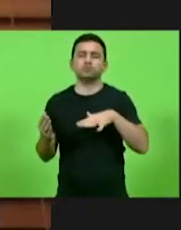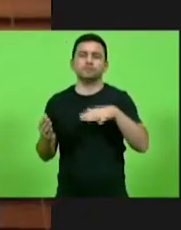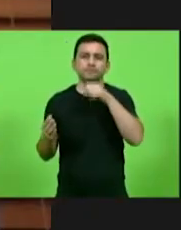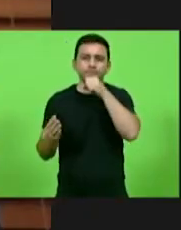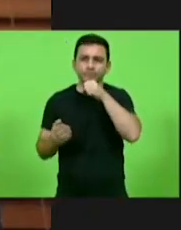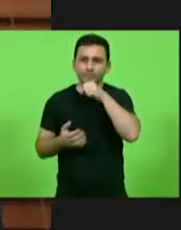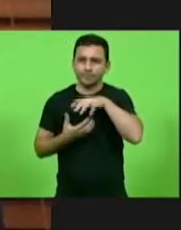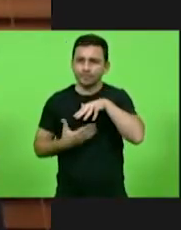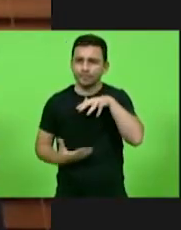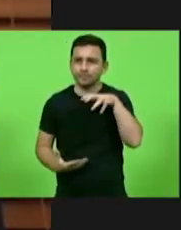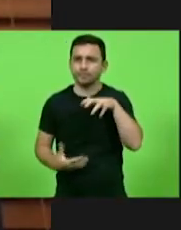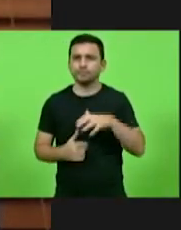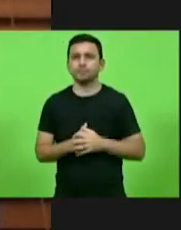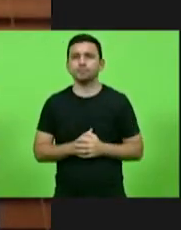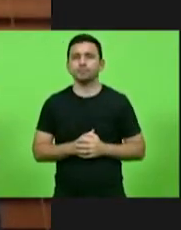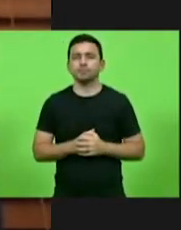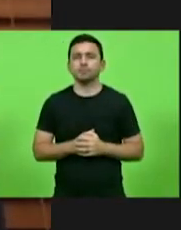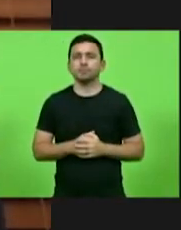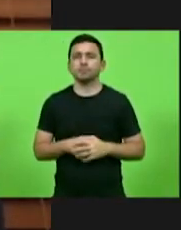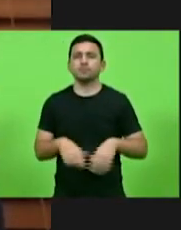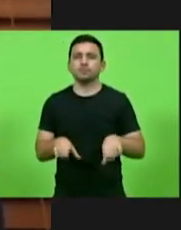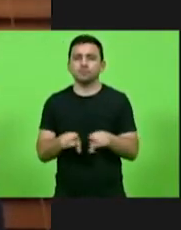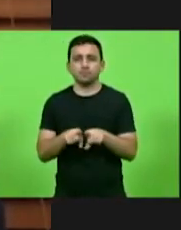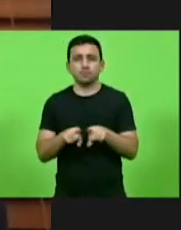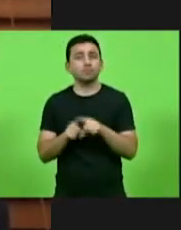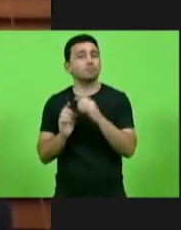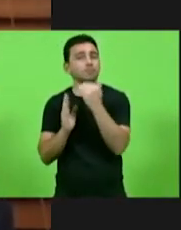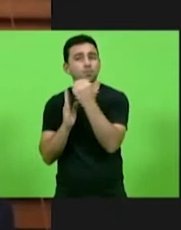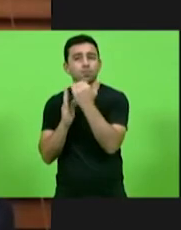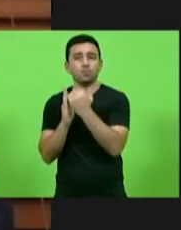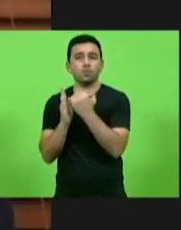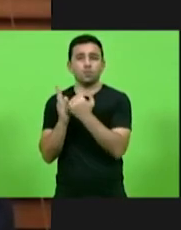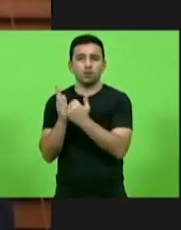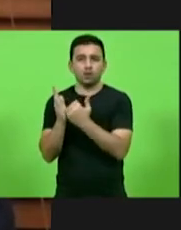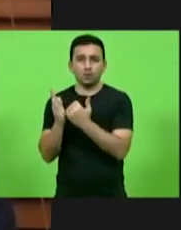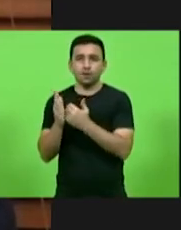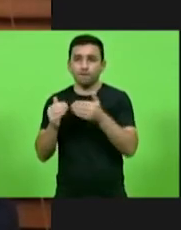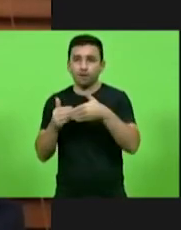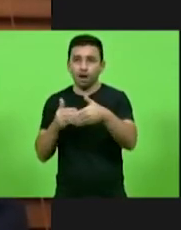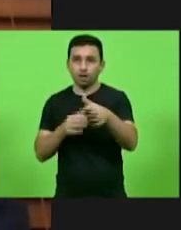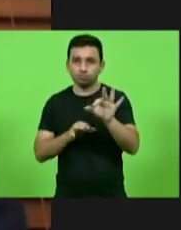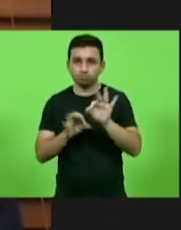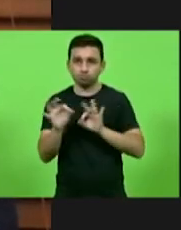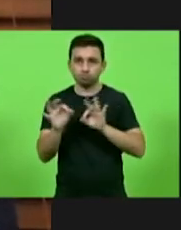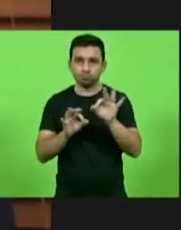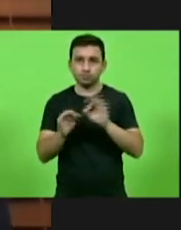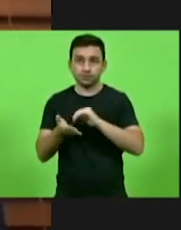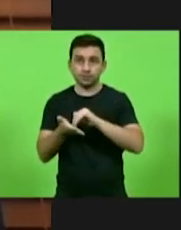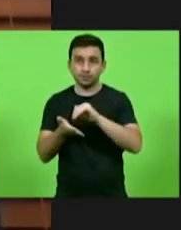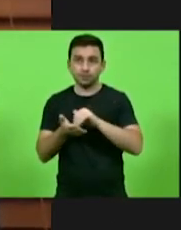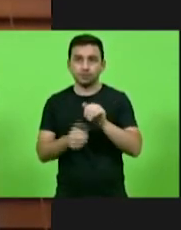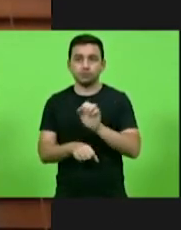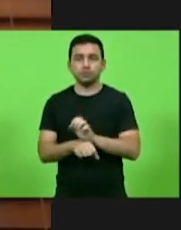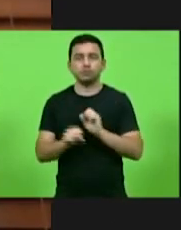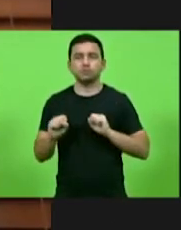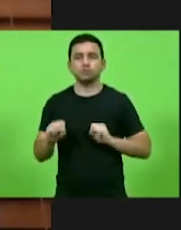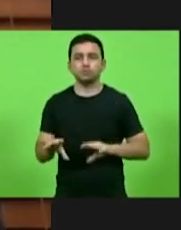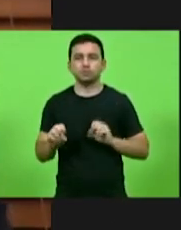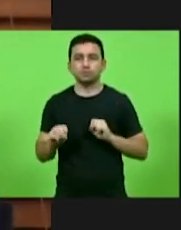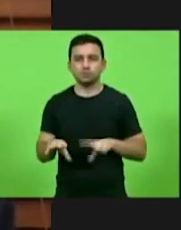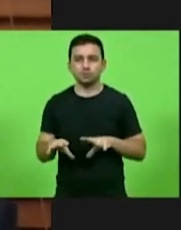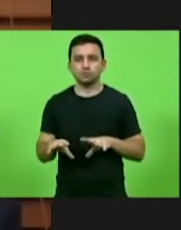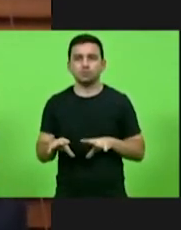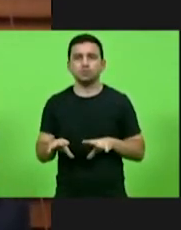E eu penso que, diante desse programa, que deverá ser regulamentado pela Secretaria de Estado da Educação, a fim